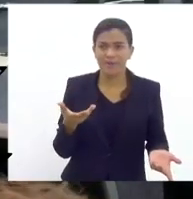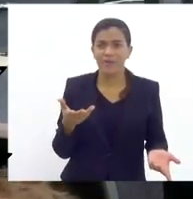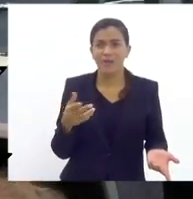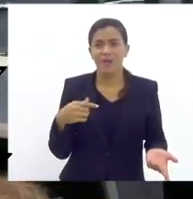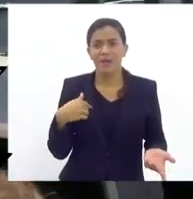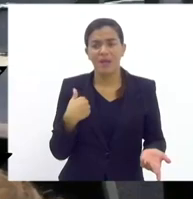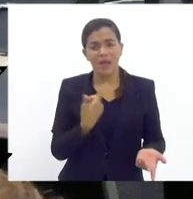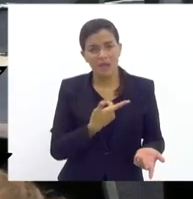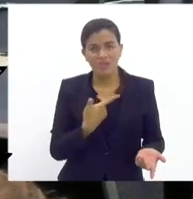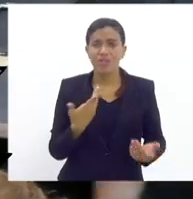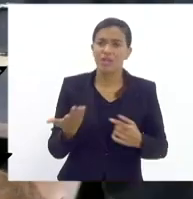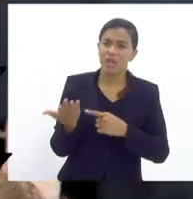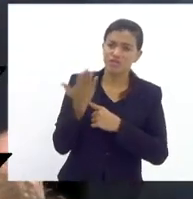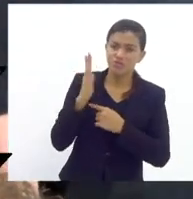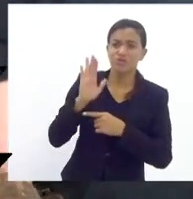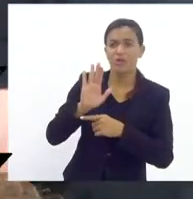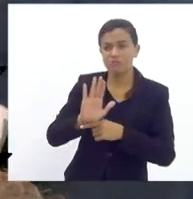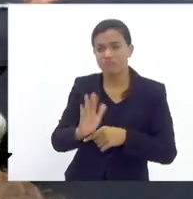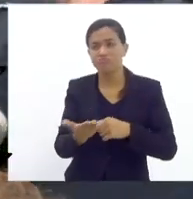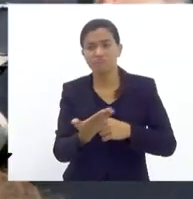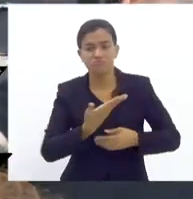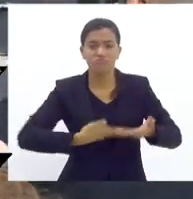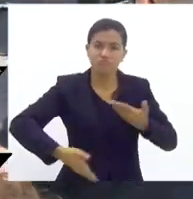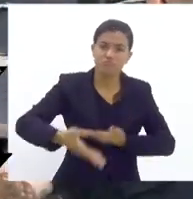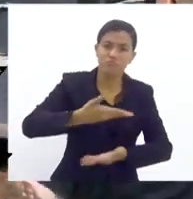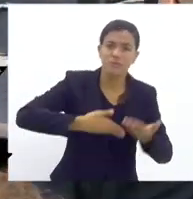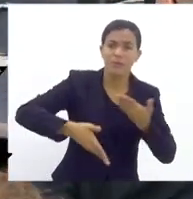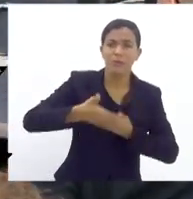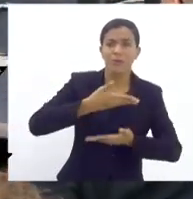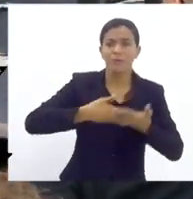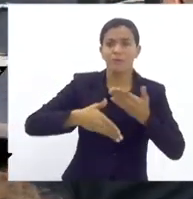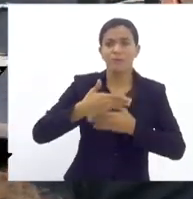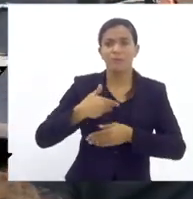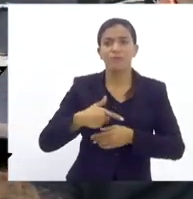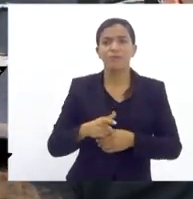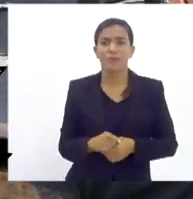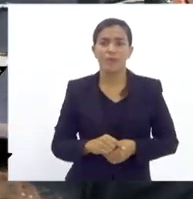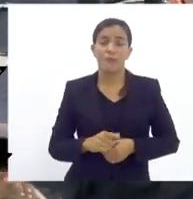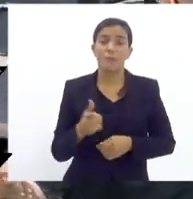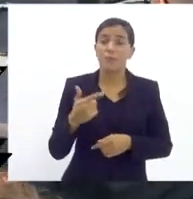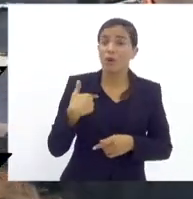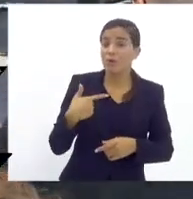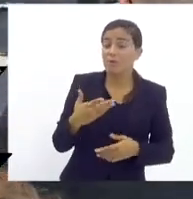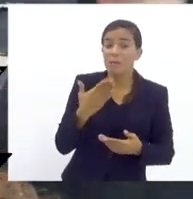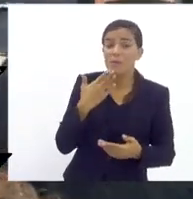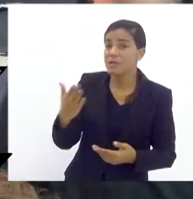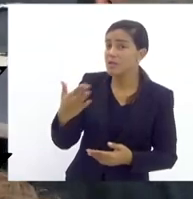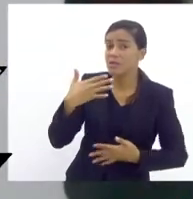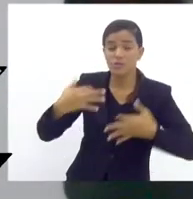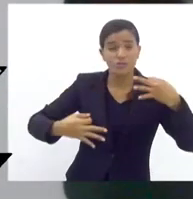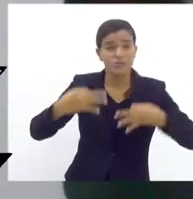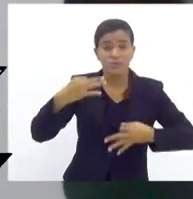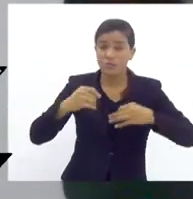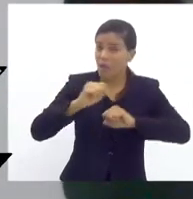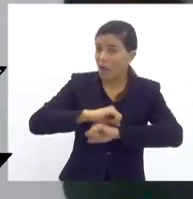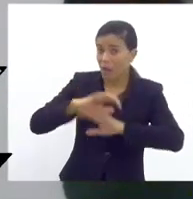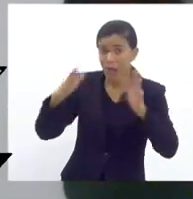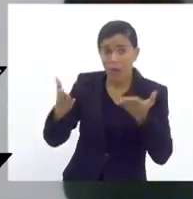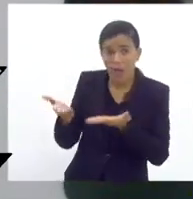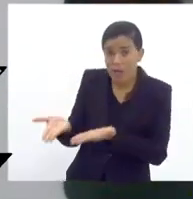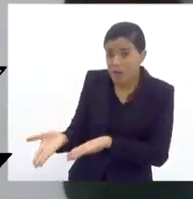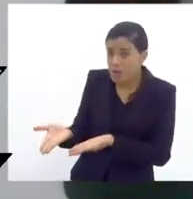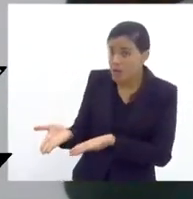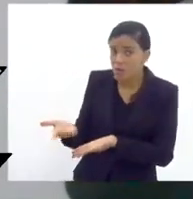se ajuda todo mundo para perdura a justiça do Luiz porque tá tá claro tudo tudo